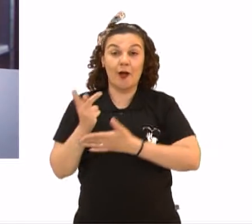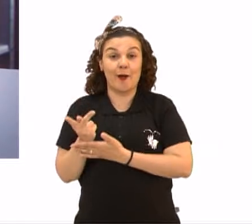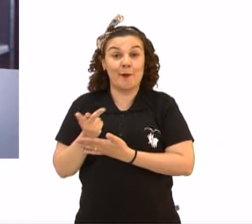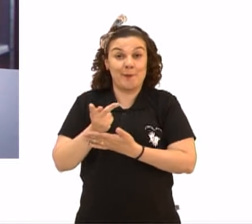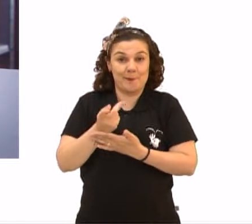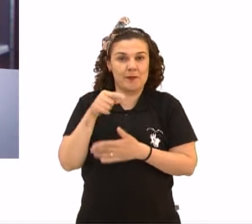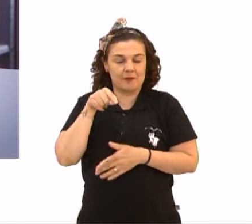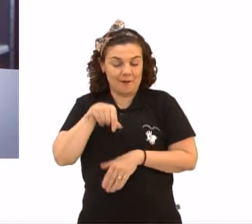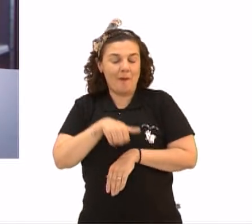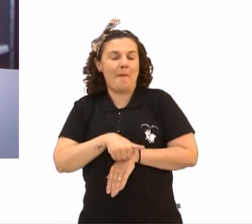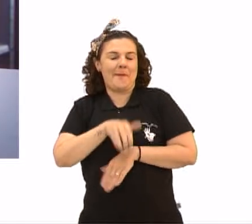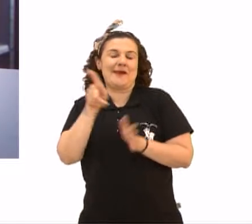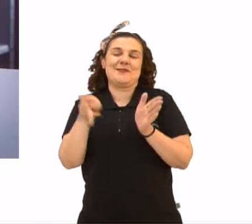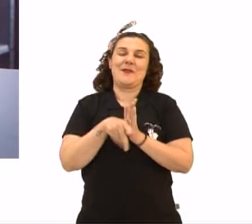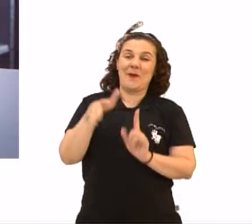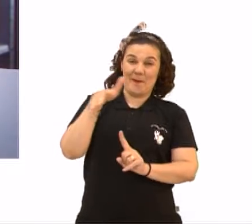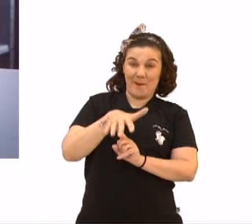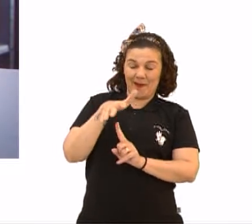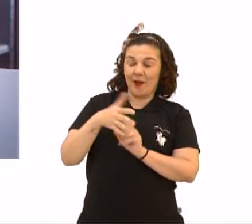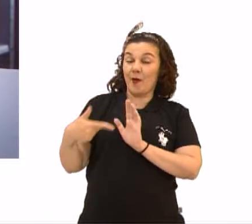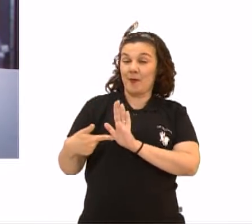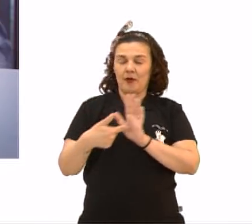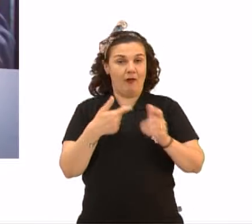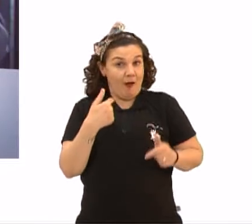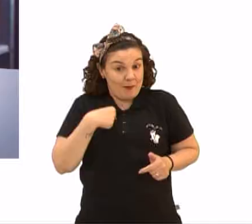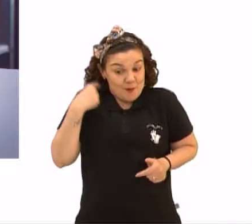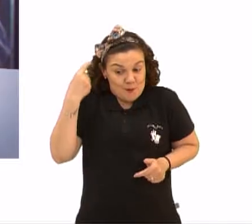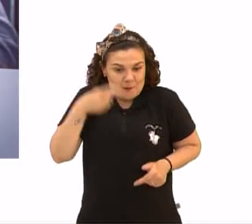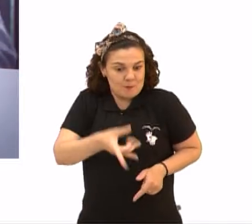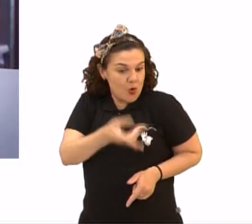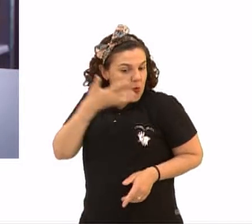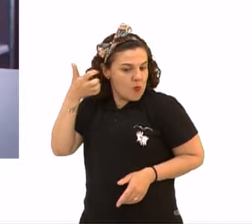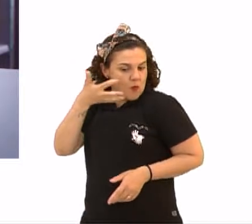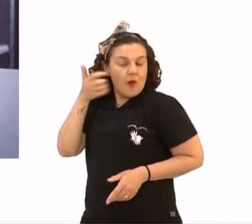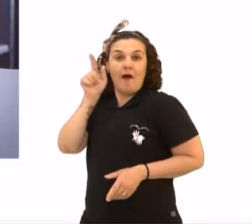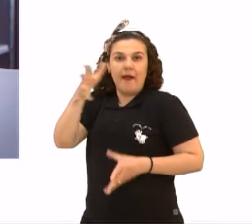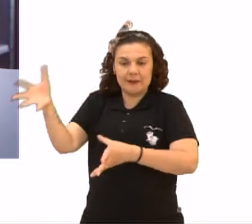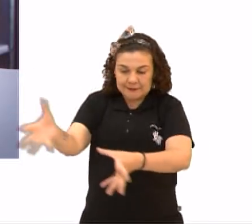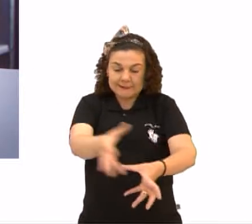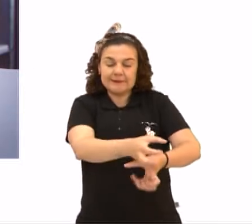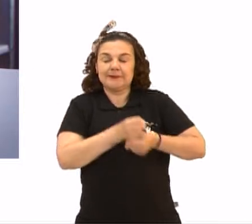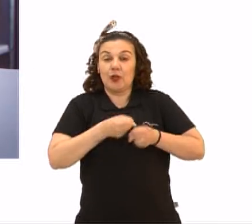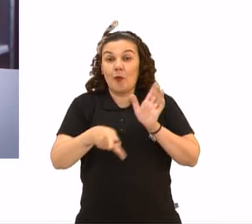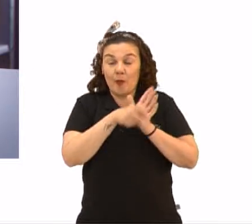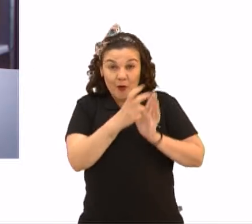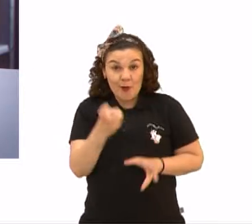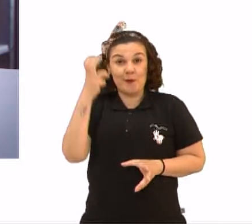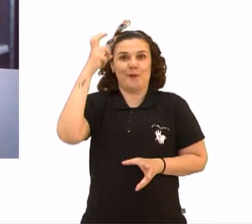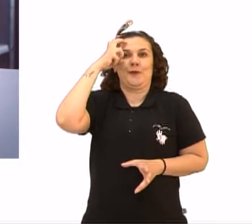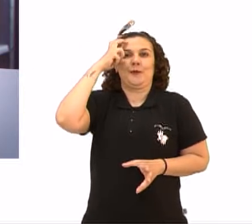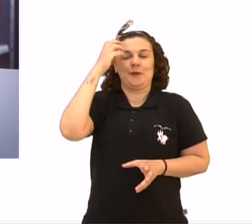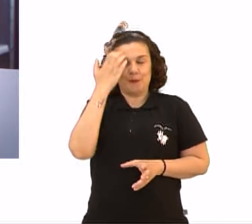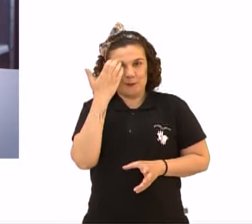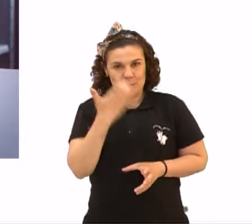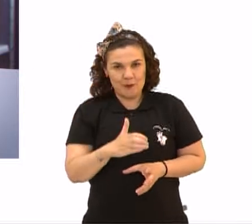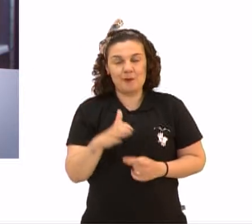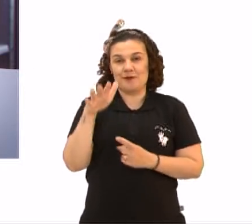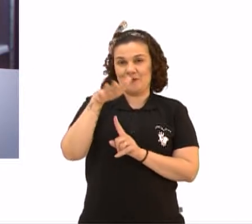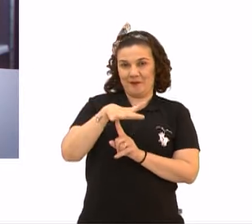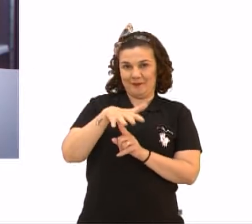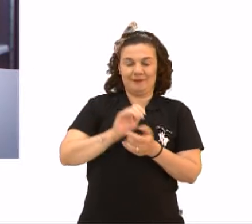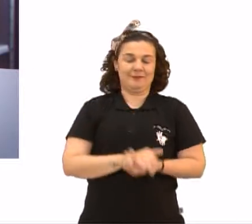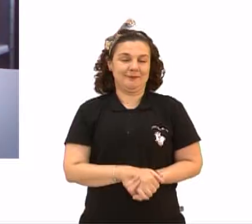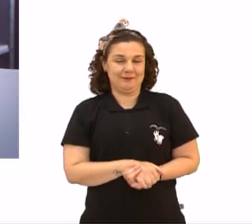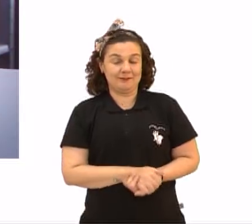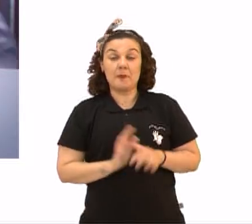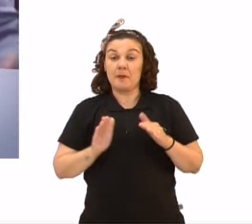um elemento paranaense que são as araucárias. Mas né? a minha pira é essa, assim, sempre tentar resgatar esses elementos da cidade, assim, né? Então